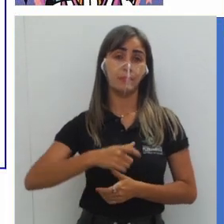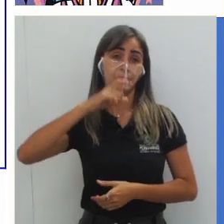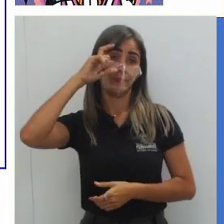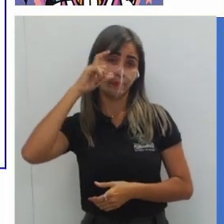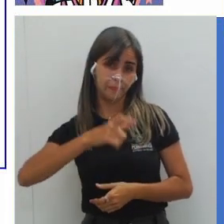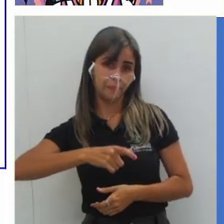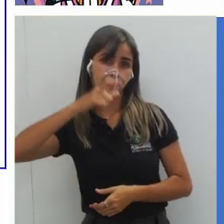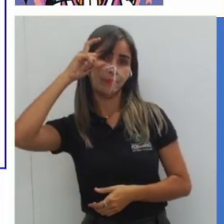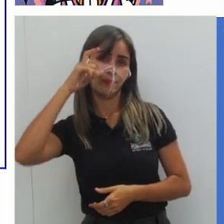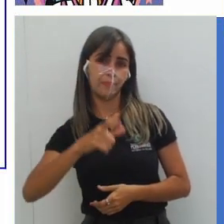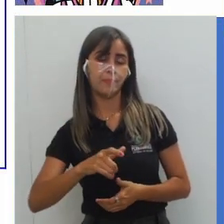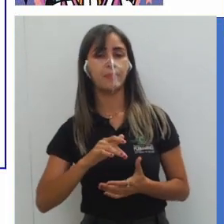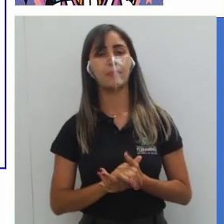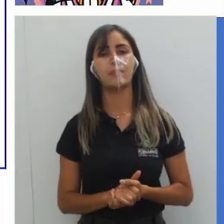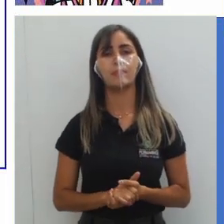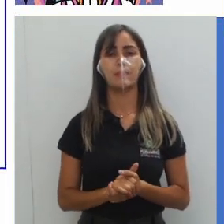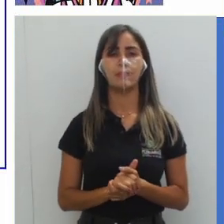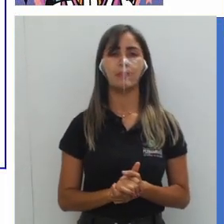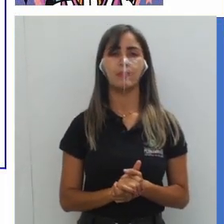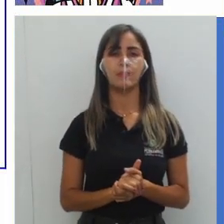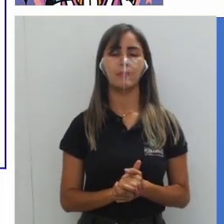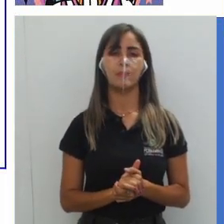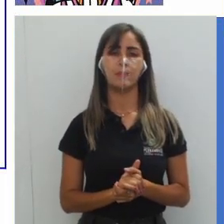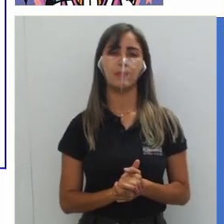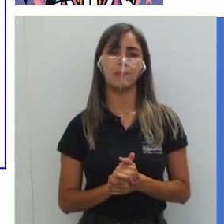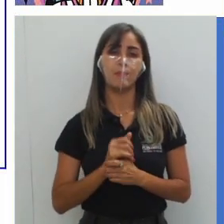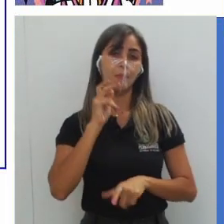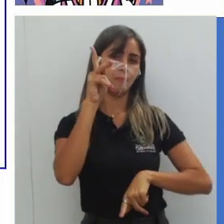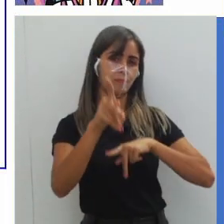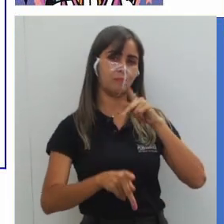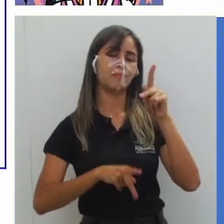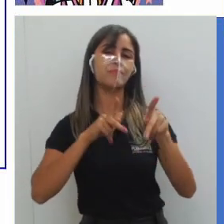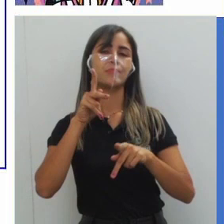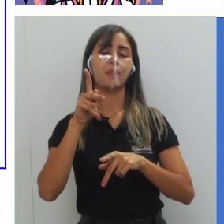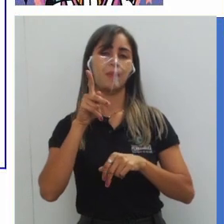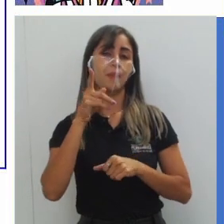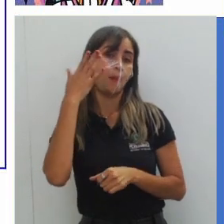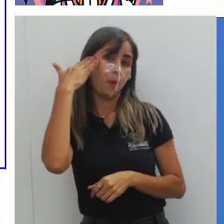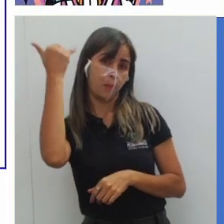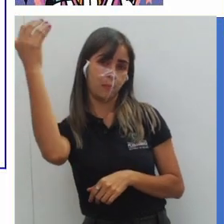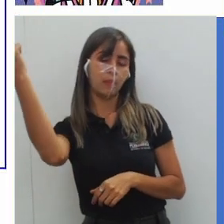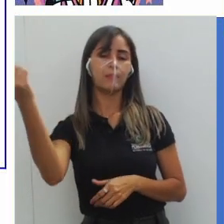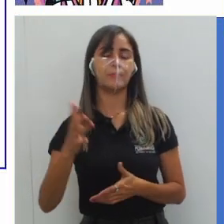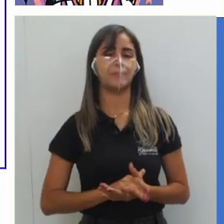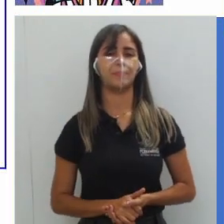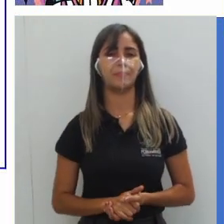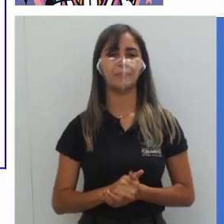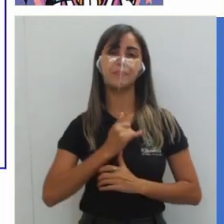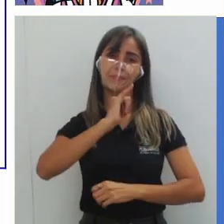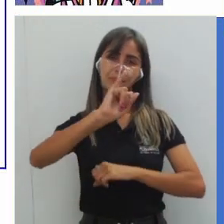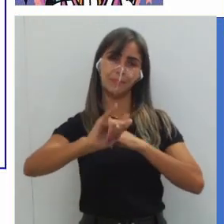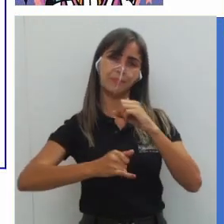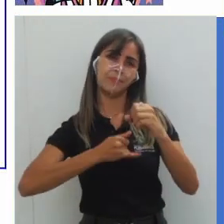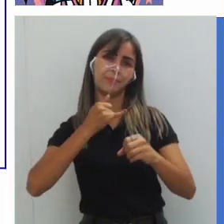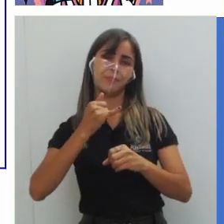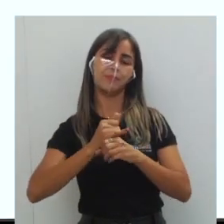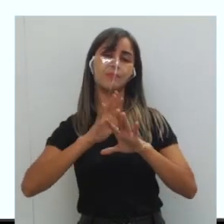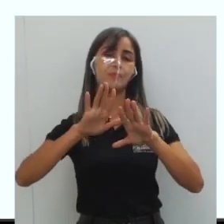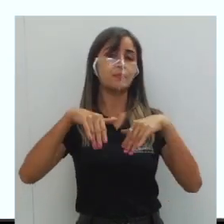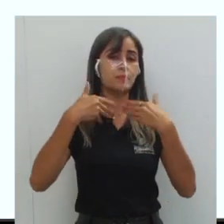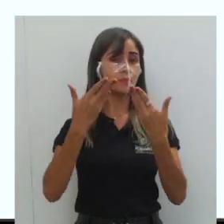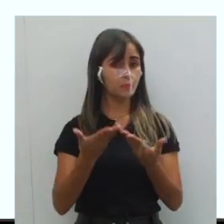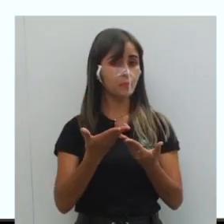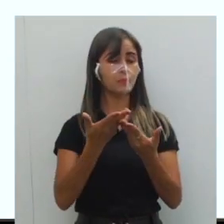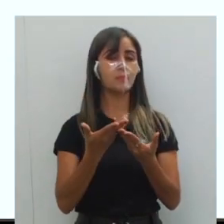Interesting, interessante e popular, popular. Esses são os adjetivos comuns,